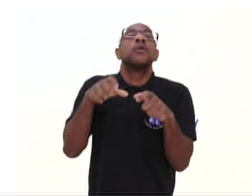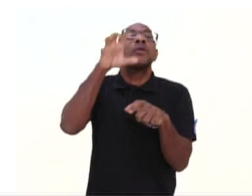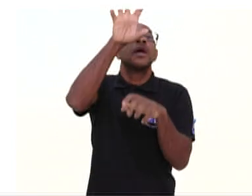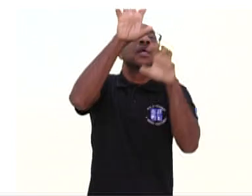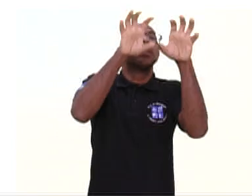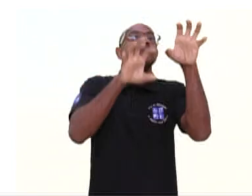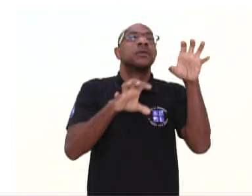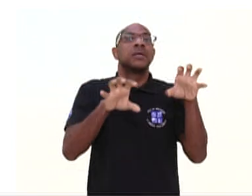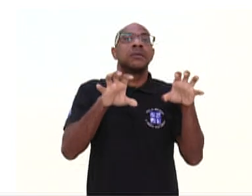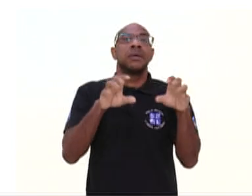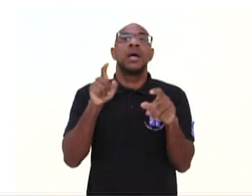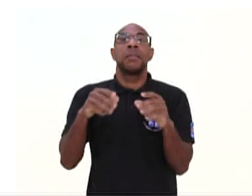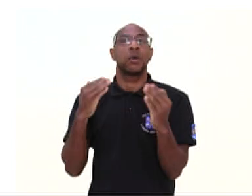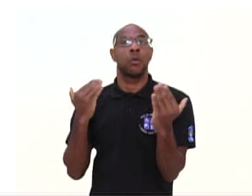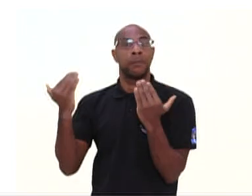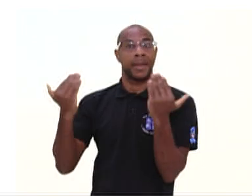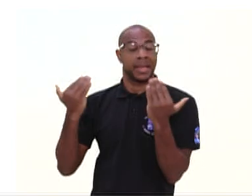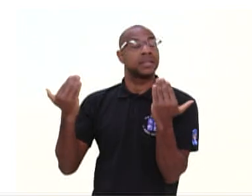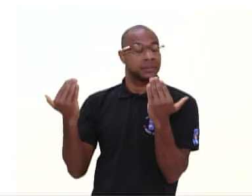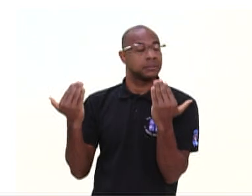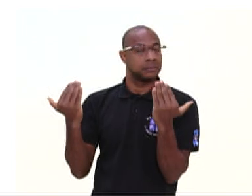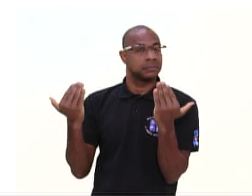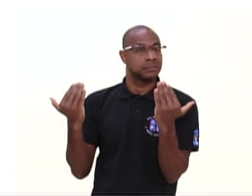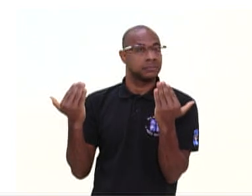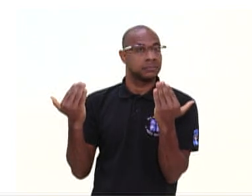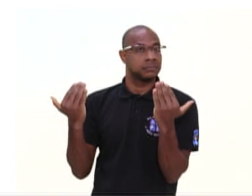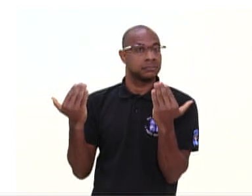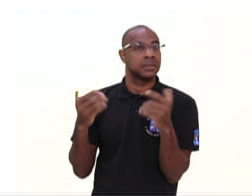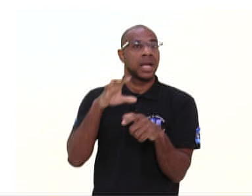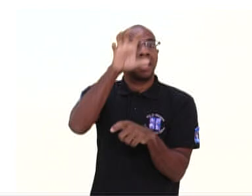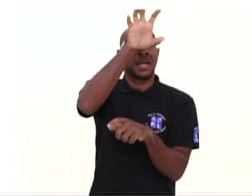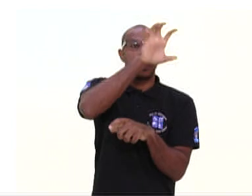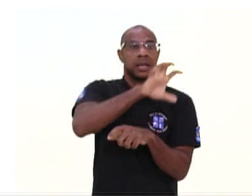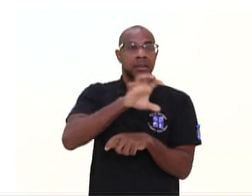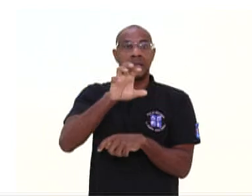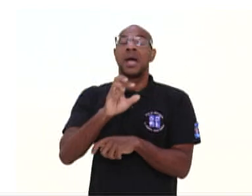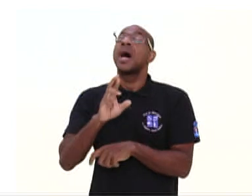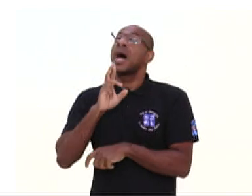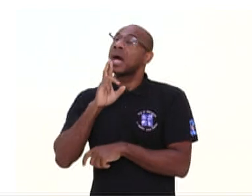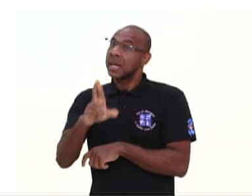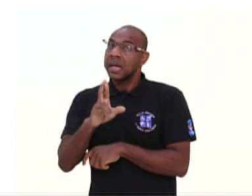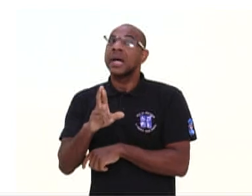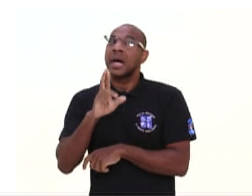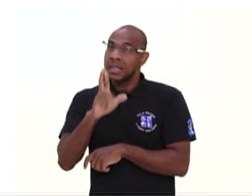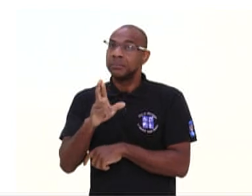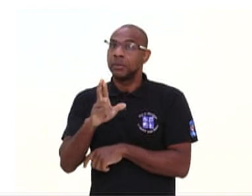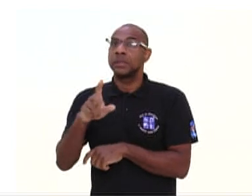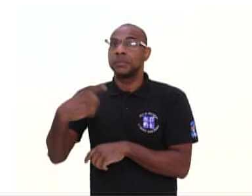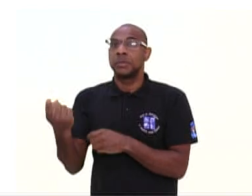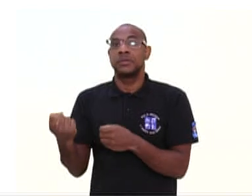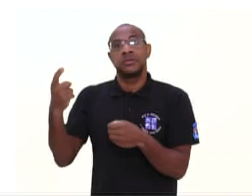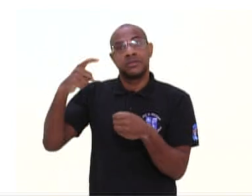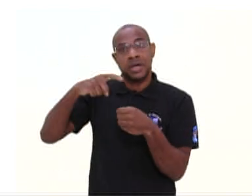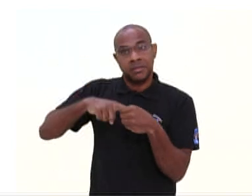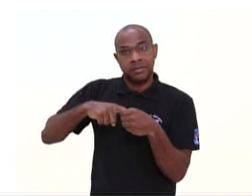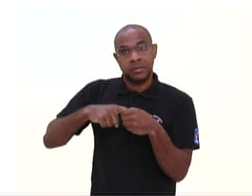menos? É uma comparação, tá? Entre algumas regiões do país. Respondam aí que eu já volto comentando com vocês.